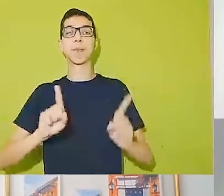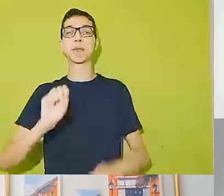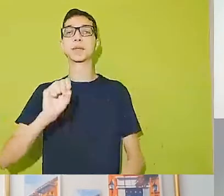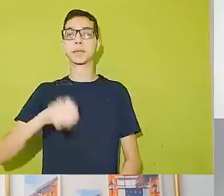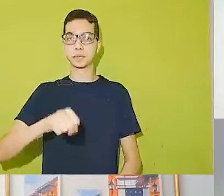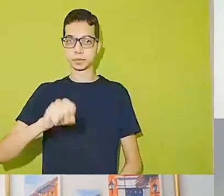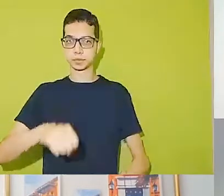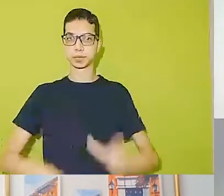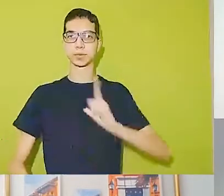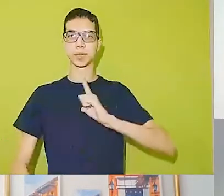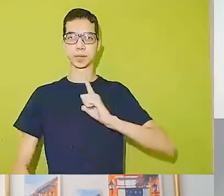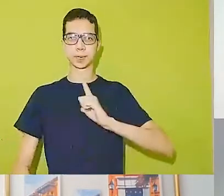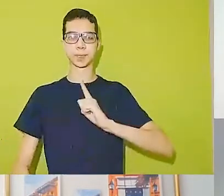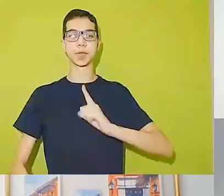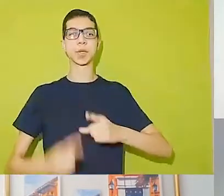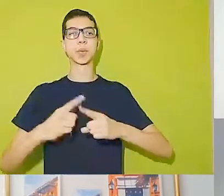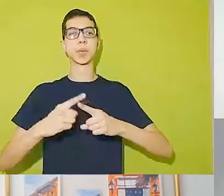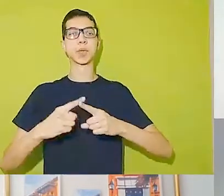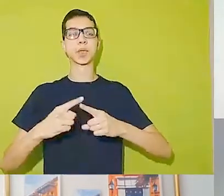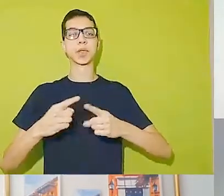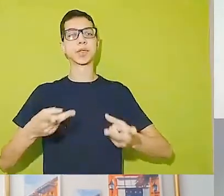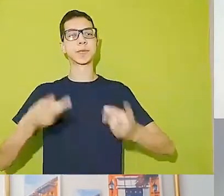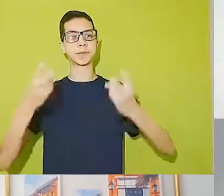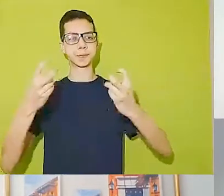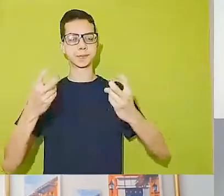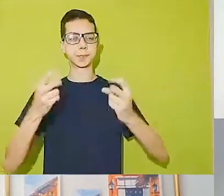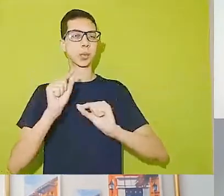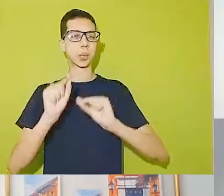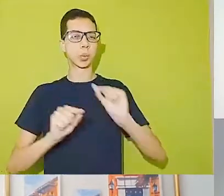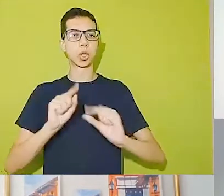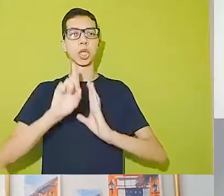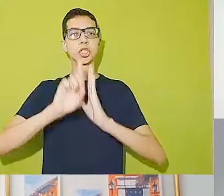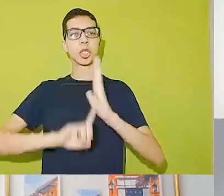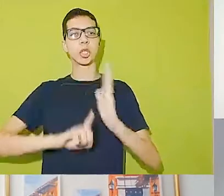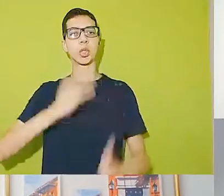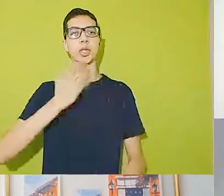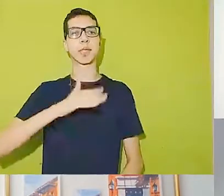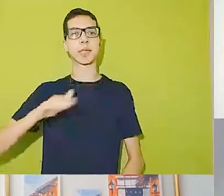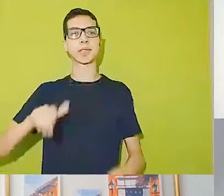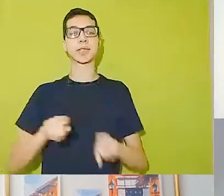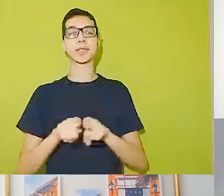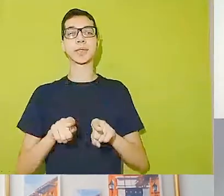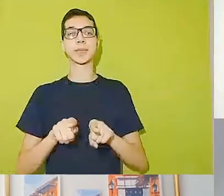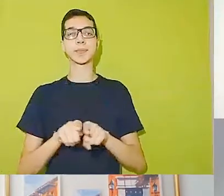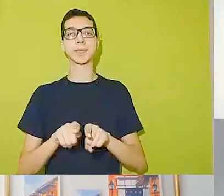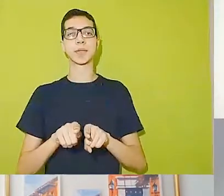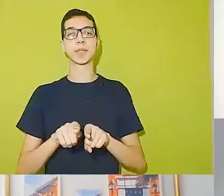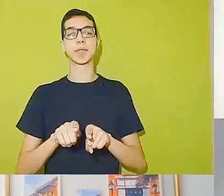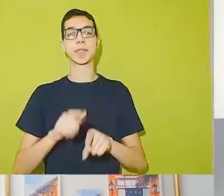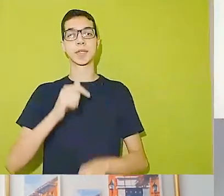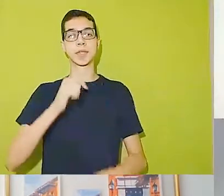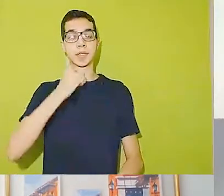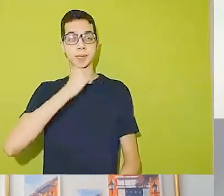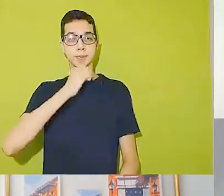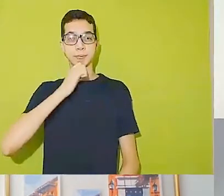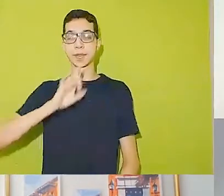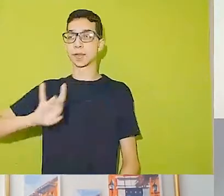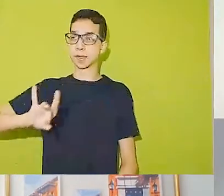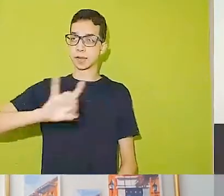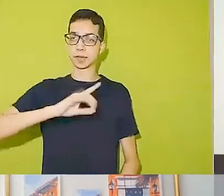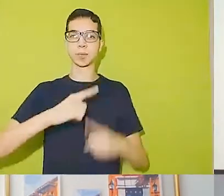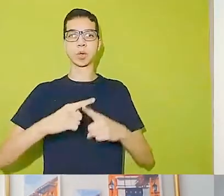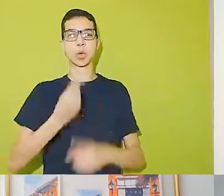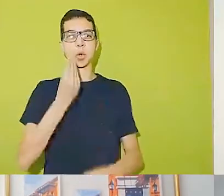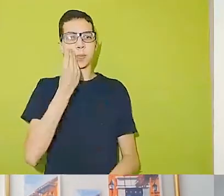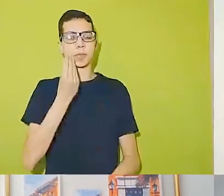a observância dos direitos das crianças e de suas mães, que observar o direito da criança e do adolescente à convivência familiar